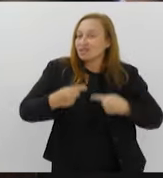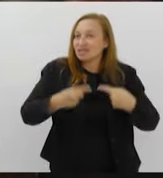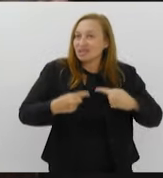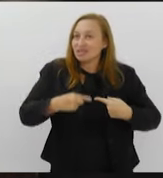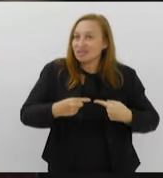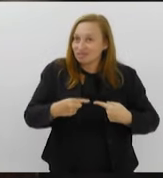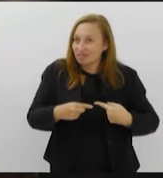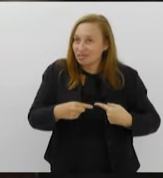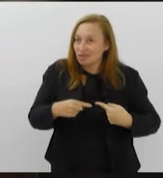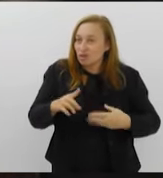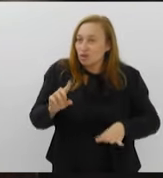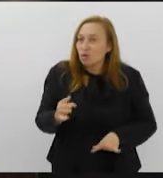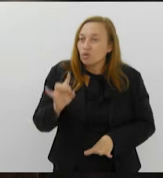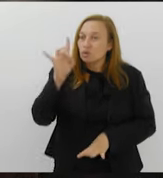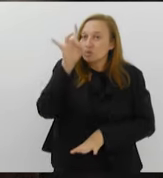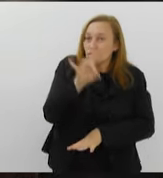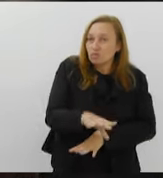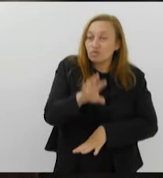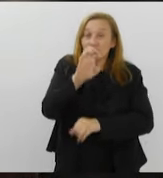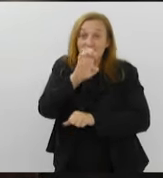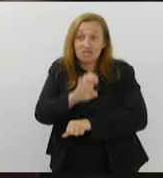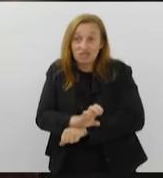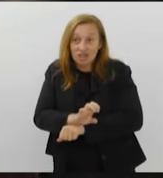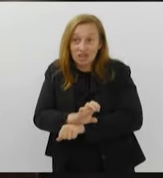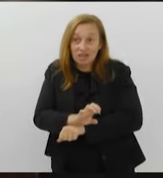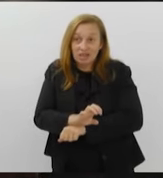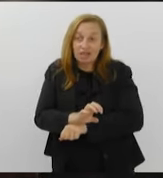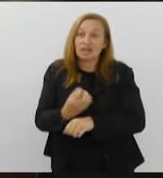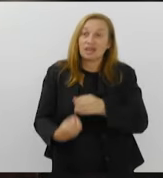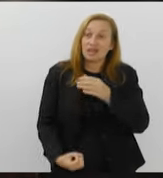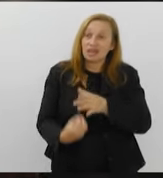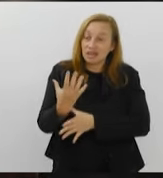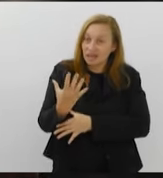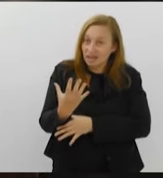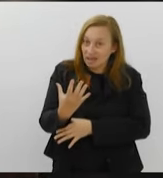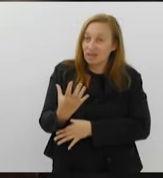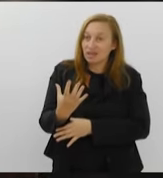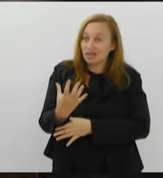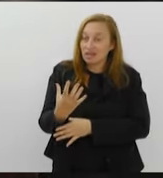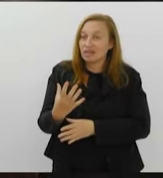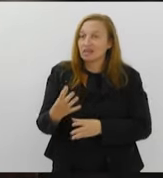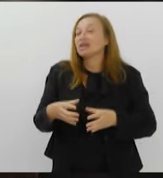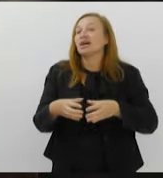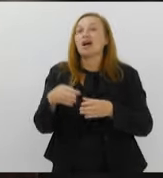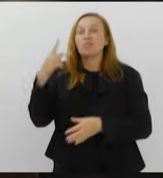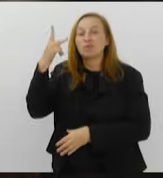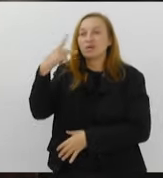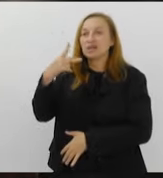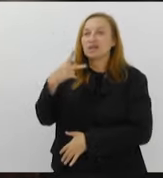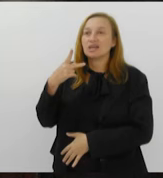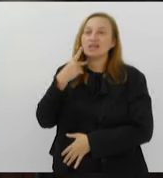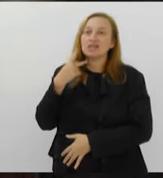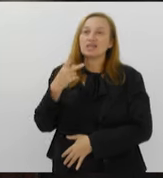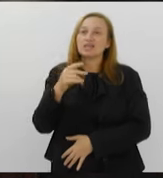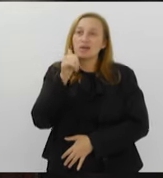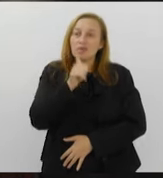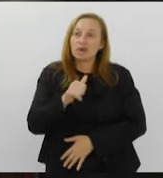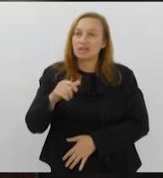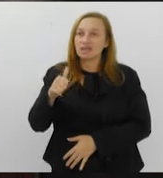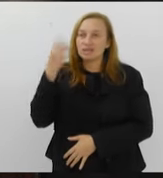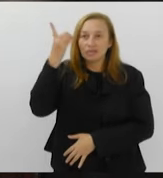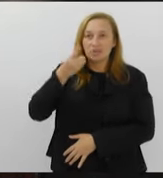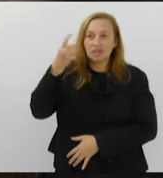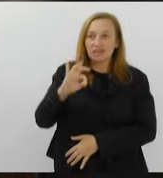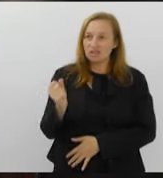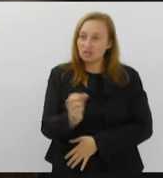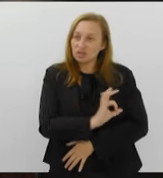visto ser um dos últimos estados a construir, a instituir a Procuradoria da Mulher. A deputada Marta Rocha tem um